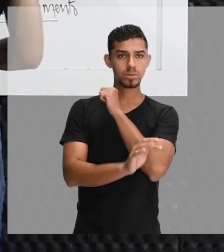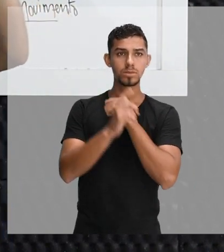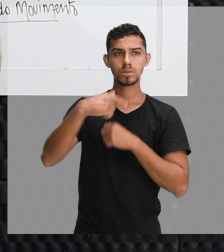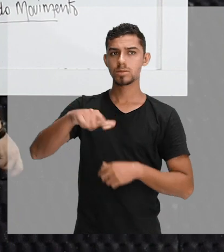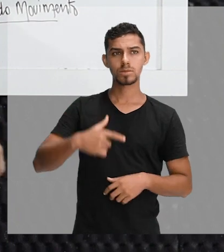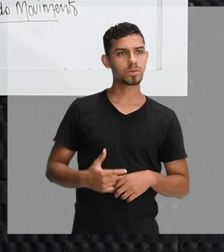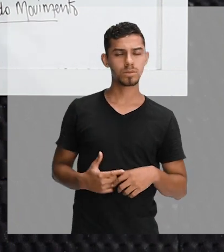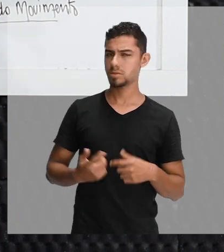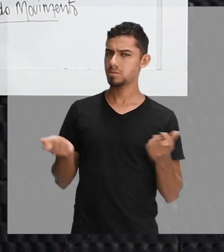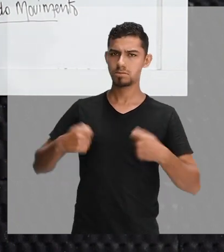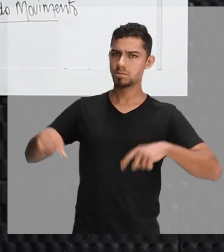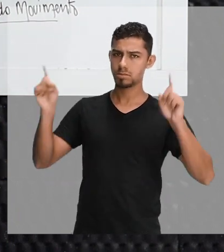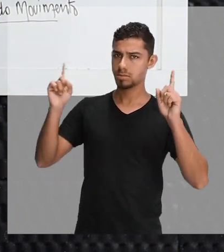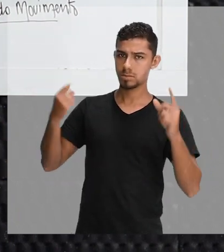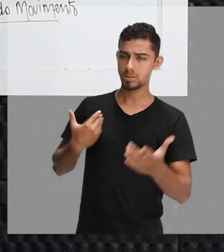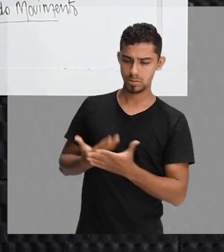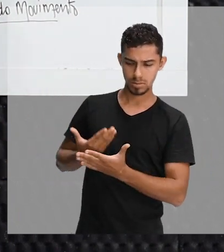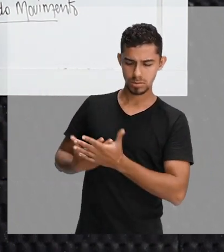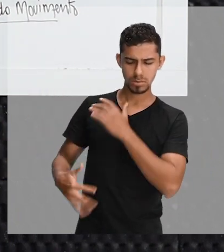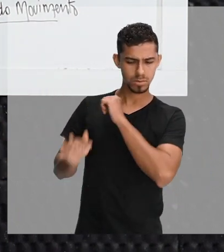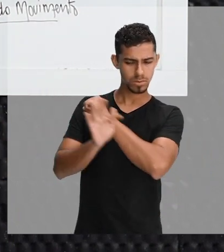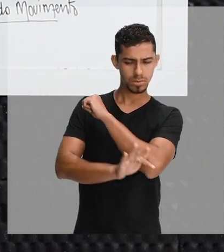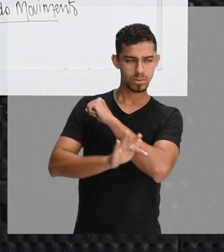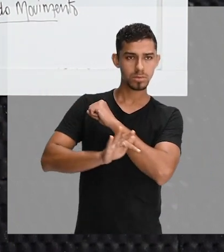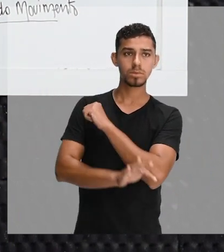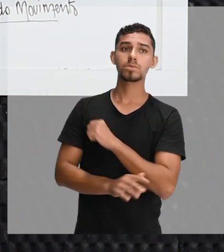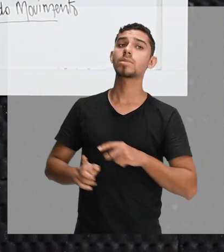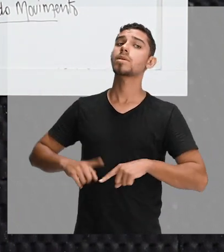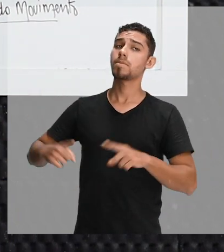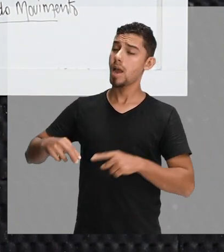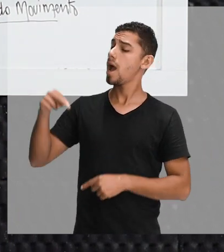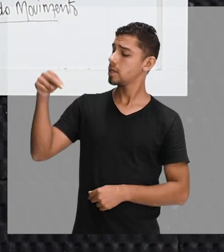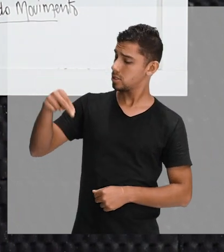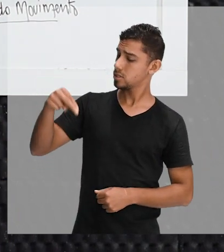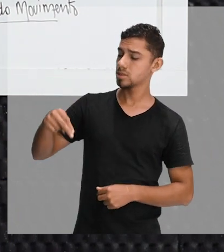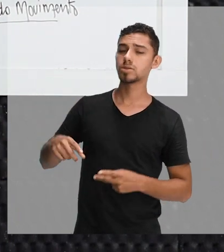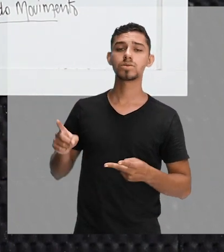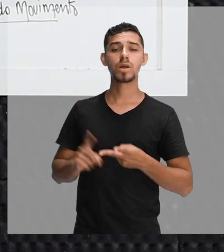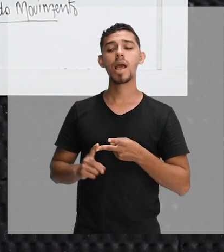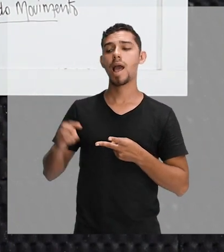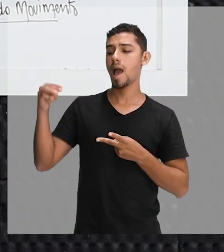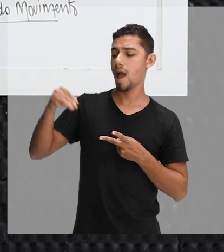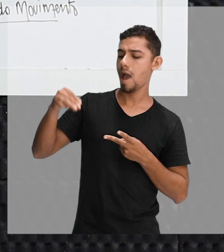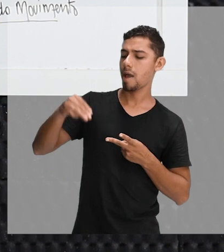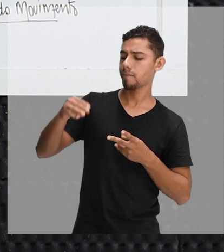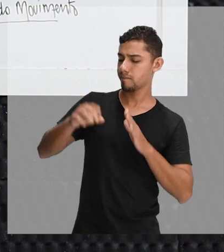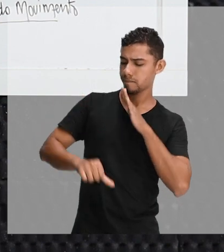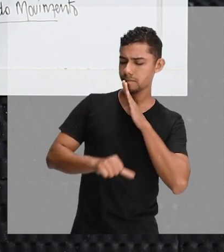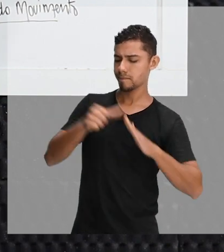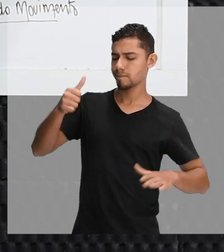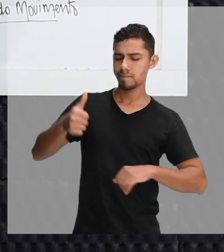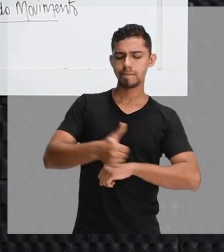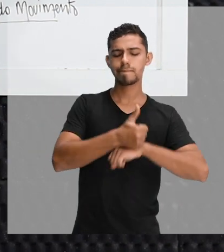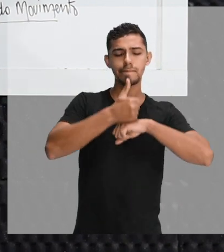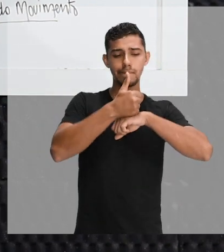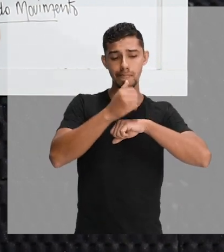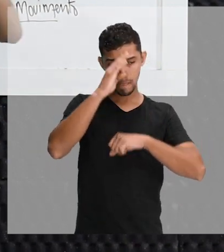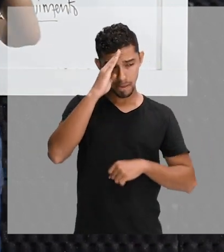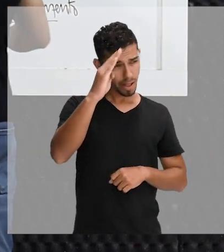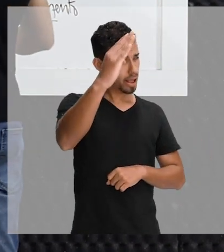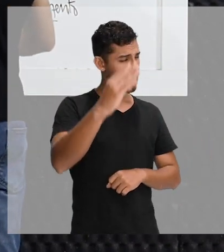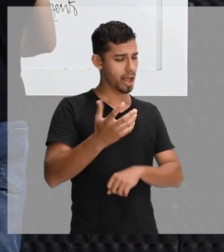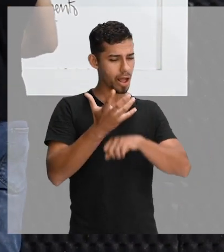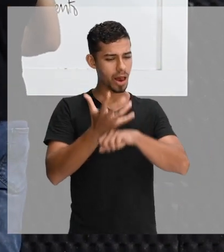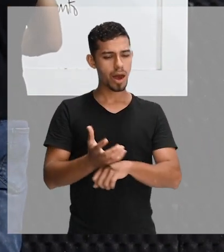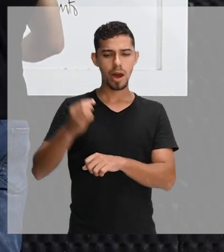para a gente estudar física, e sim filosofia, mas o Newton também traz a matemática, o princípio da matemática junto. Olha aqui,